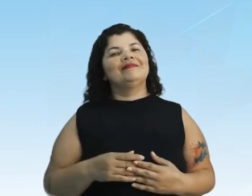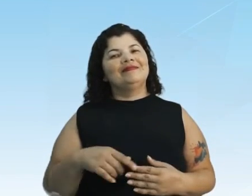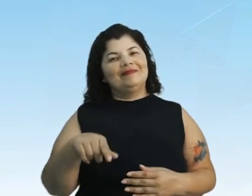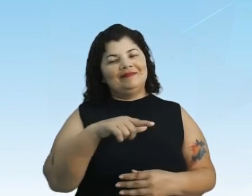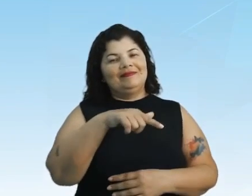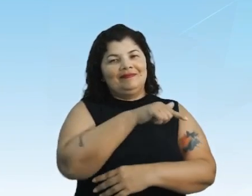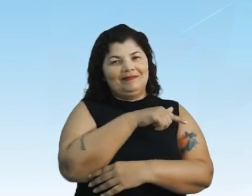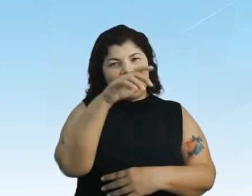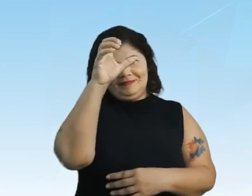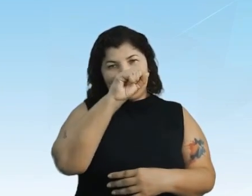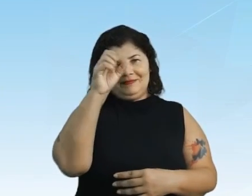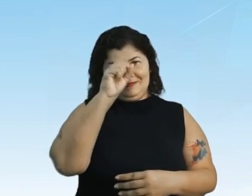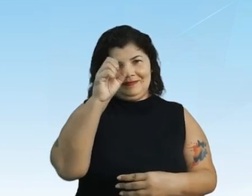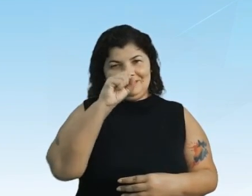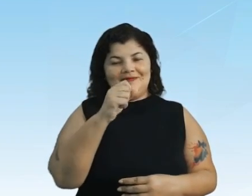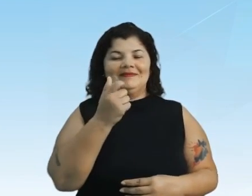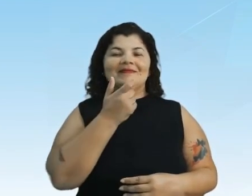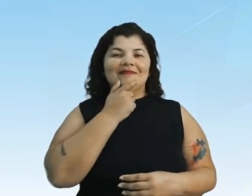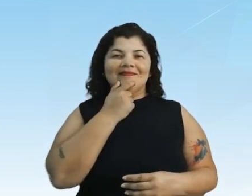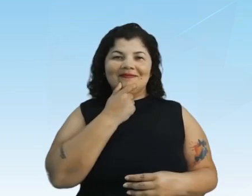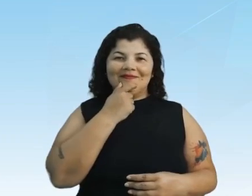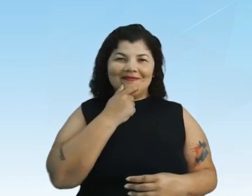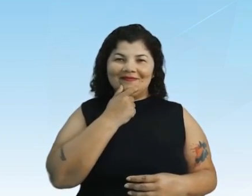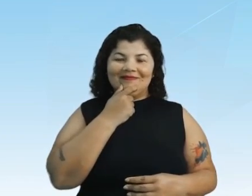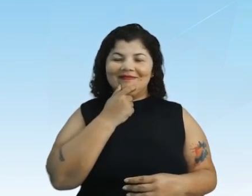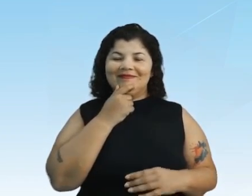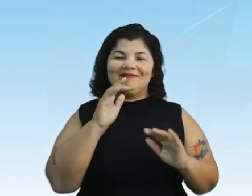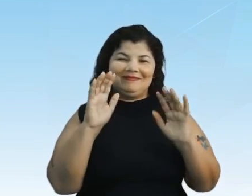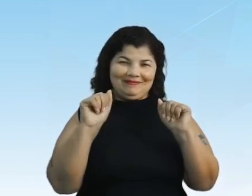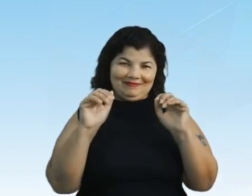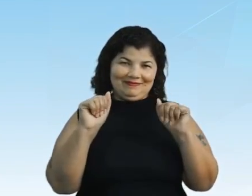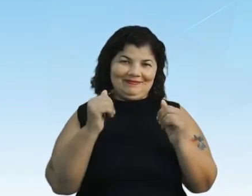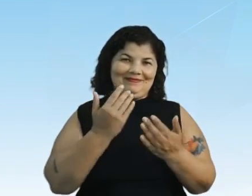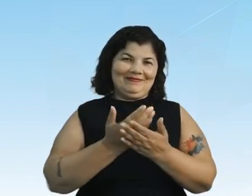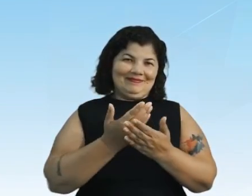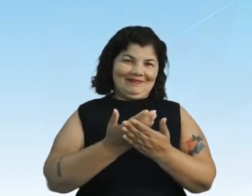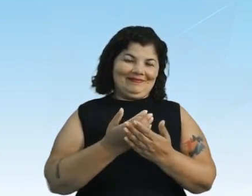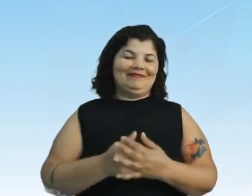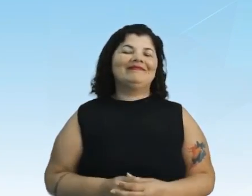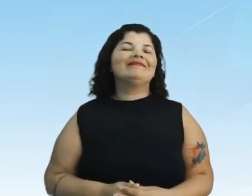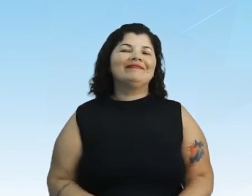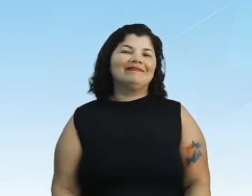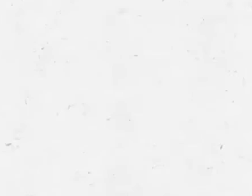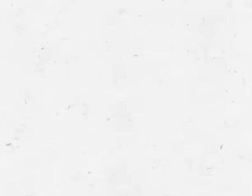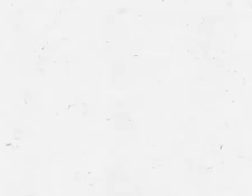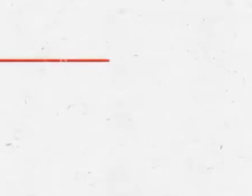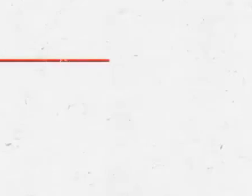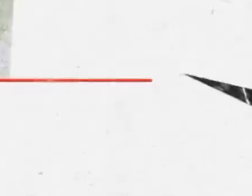7º ano aprendeu comigo English e a gente se vê na próxima aula. Bye, bye!